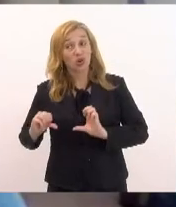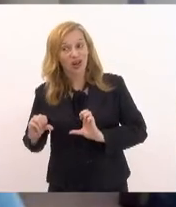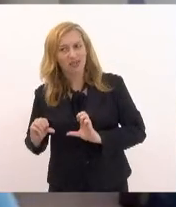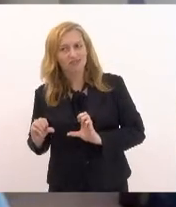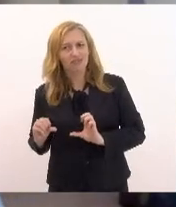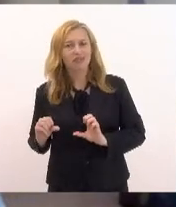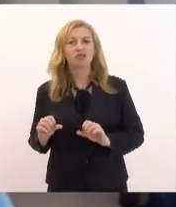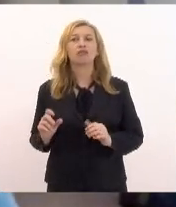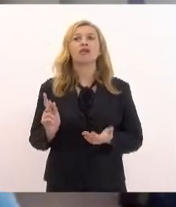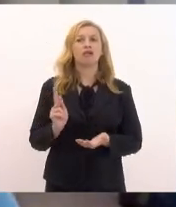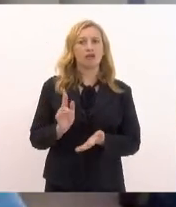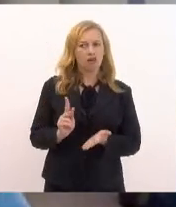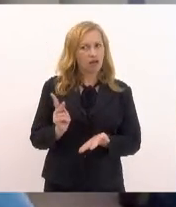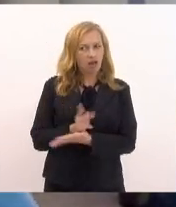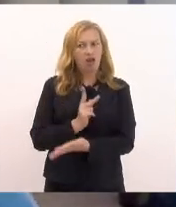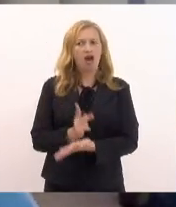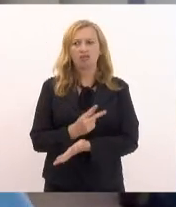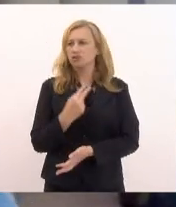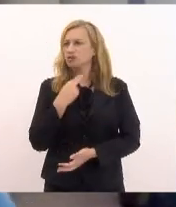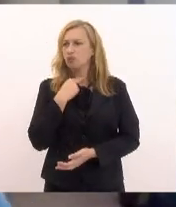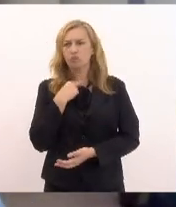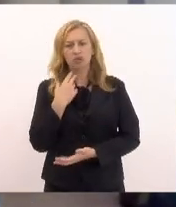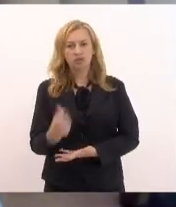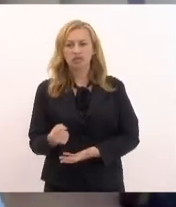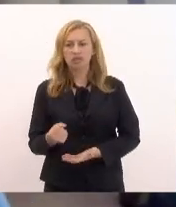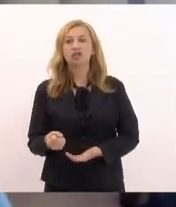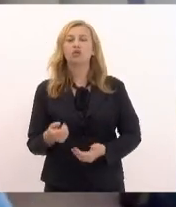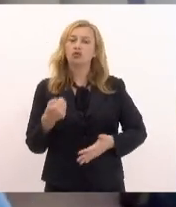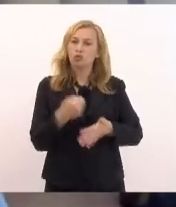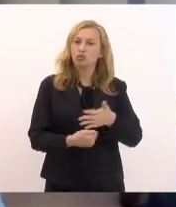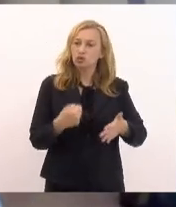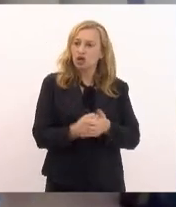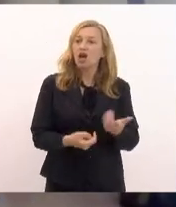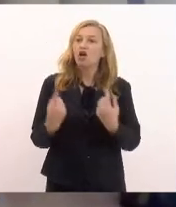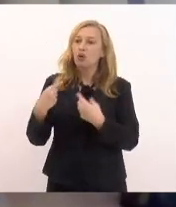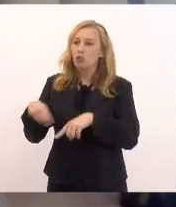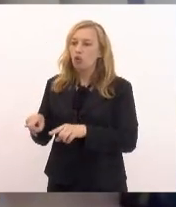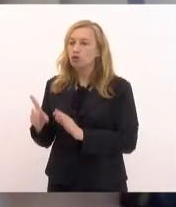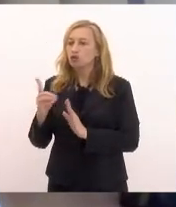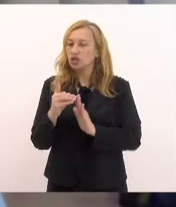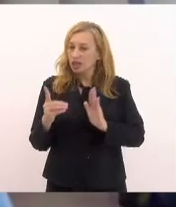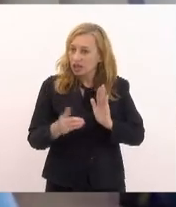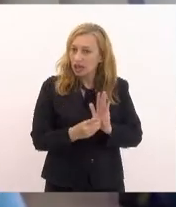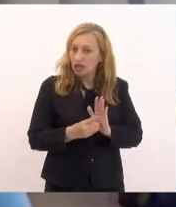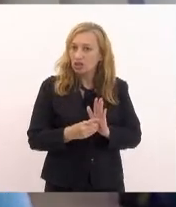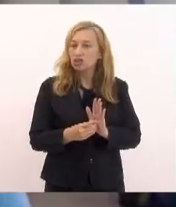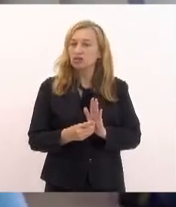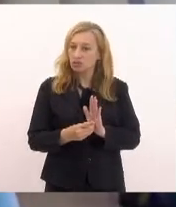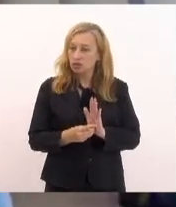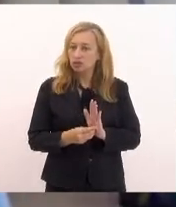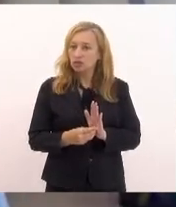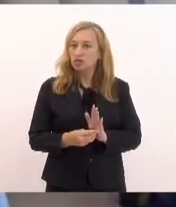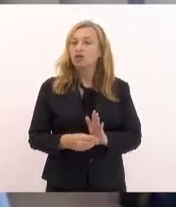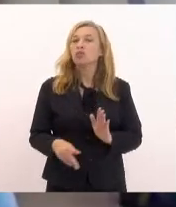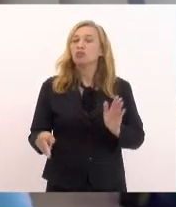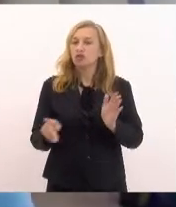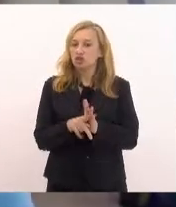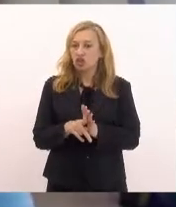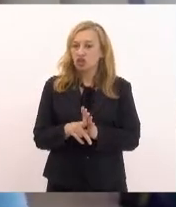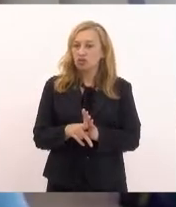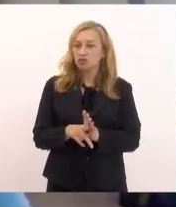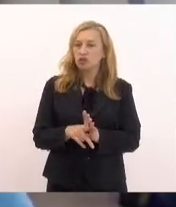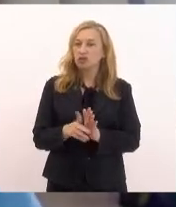Isso é absolutamente inaceitável. Por isso, nós vamos lutar contra esse decreto, vamos lutar para que o nosso projeto de decreto